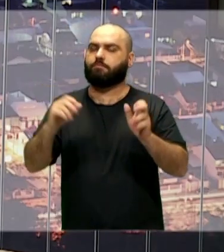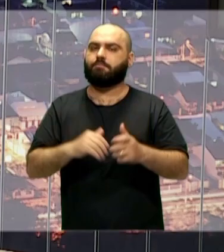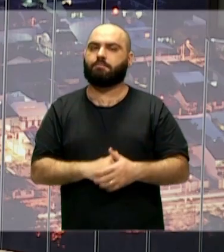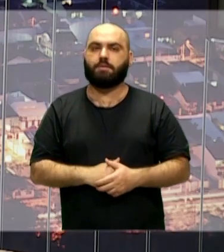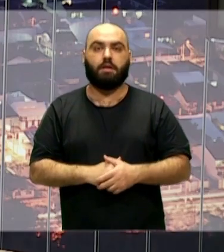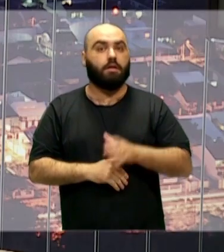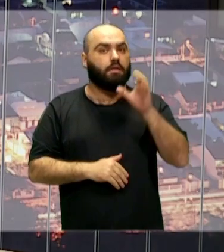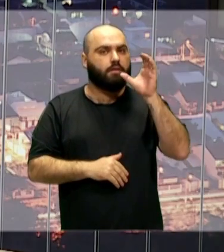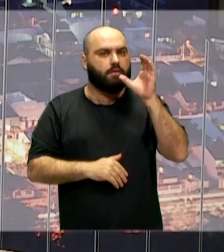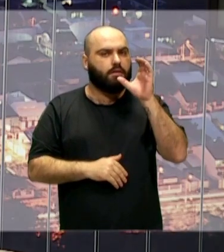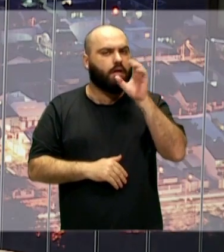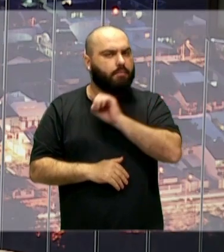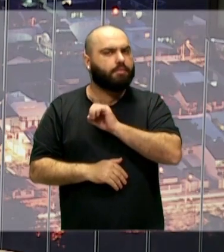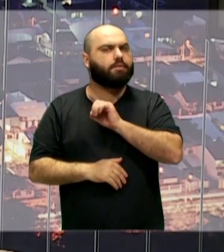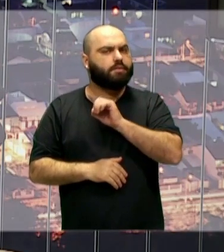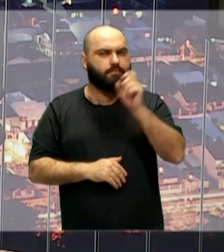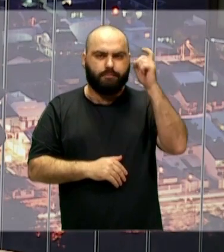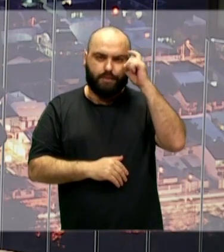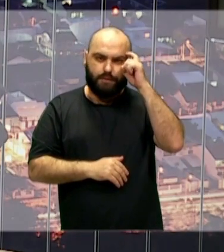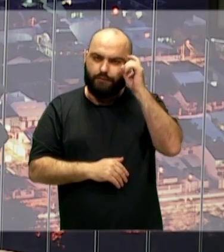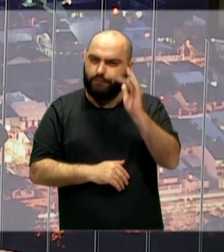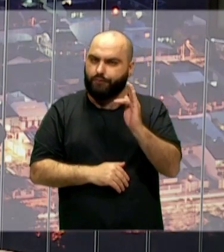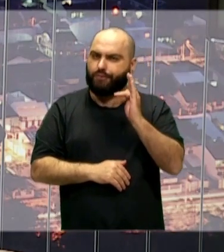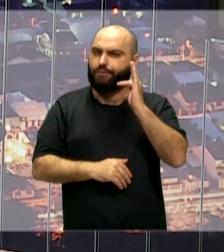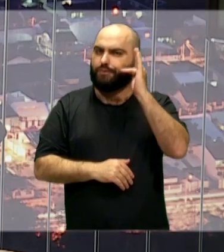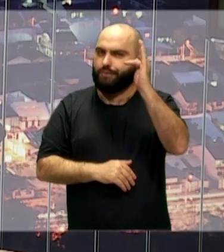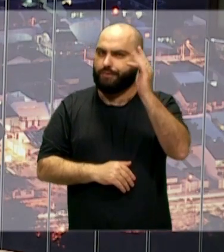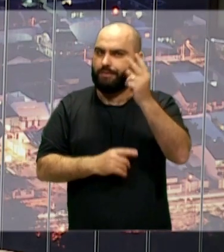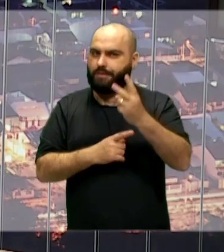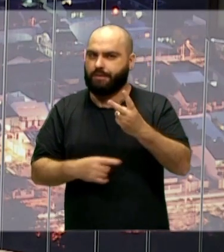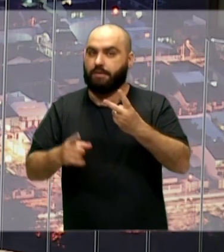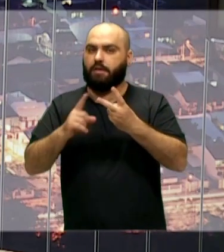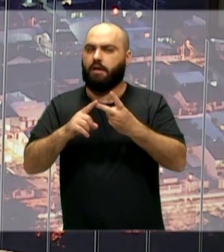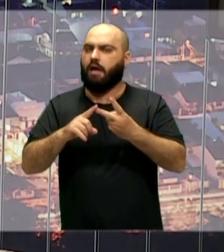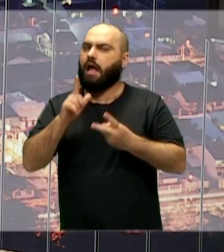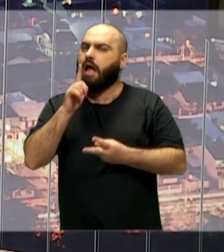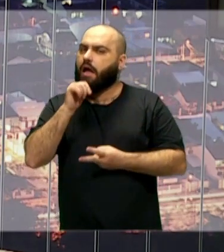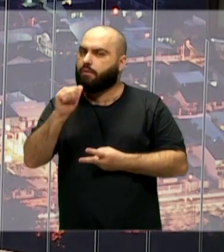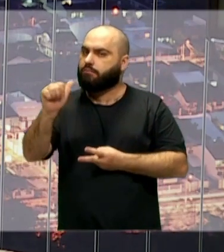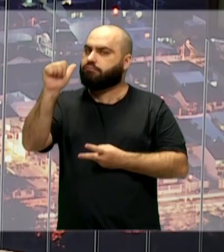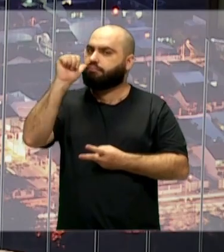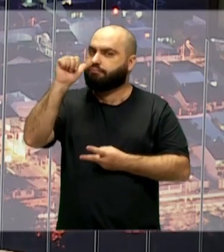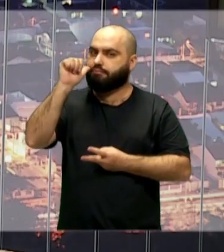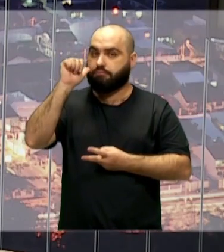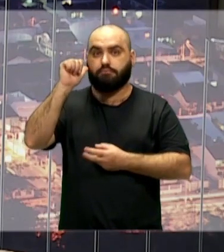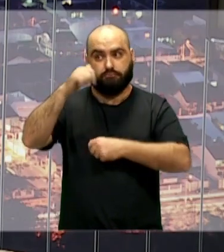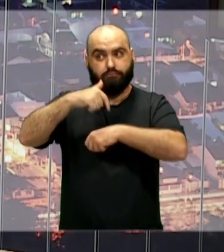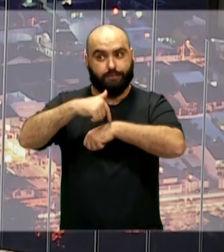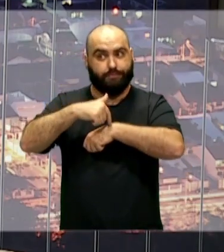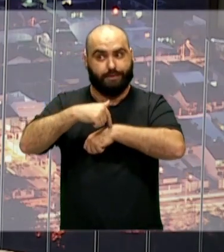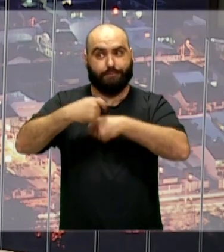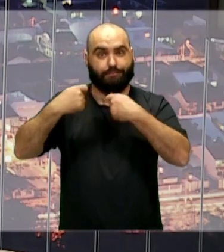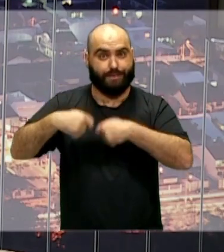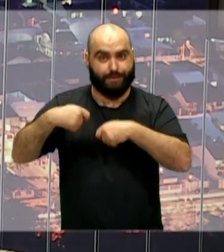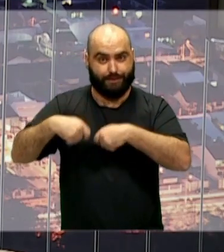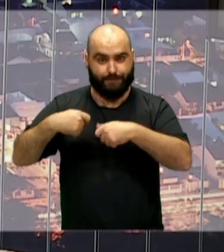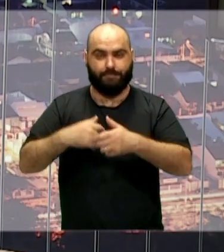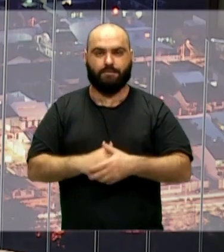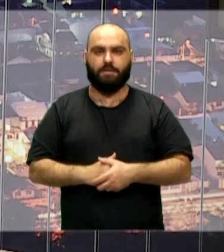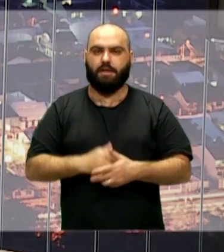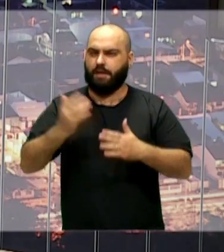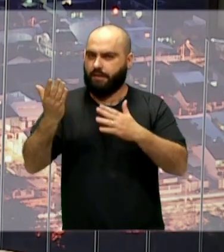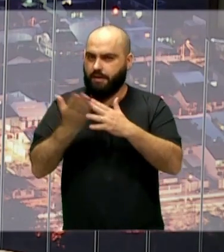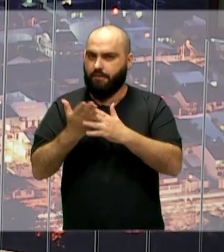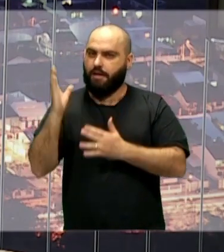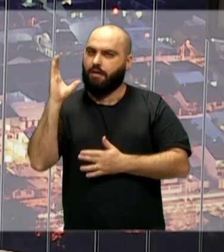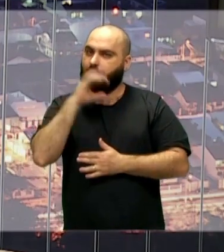ainda continua pensando sobre esse assunto logo depois do intervalo. Vamos só tomar uma aguinha, que está na hora, né? Uma água é bom. Daqui a